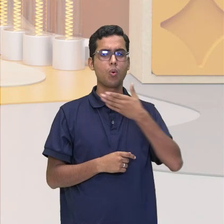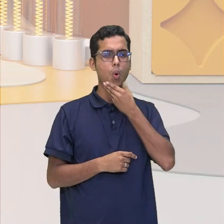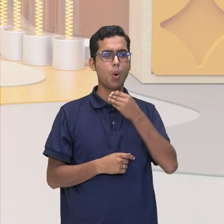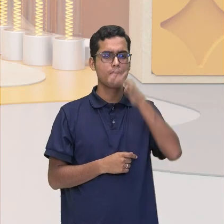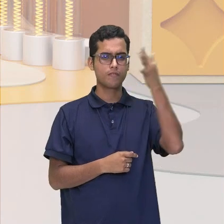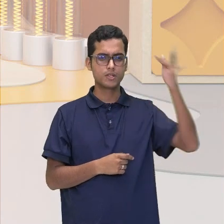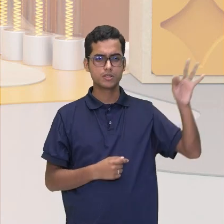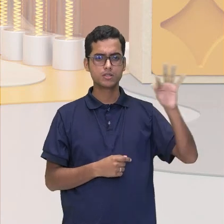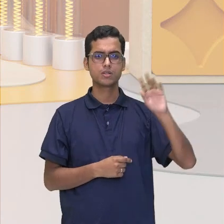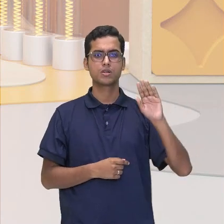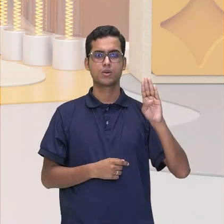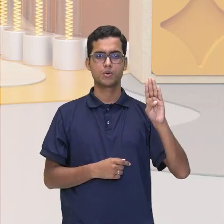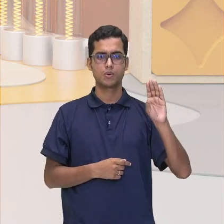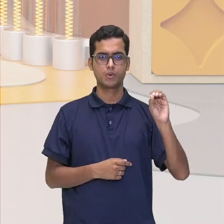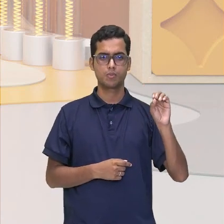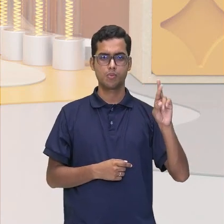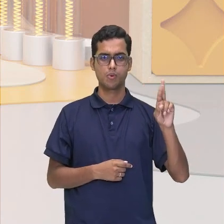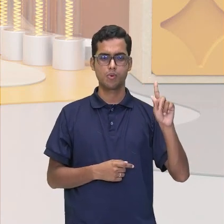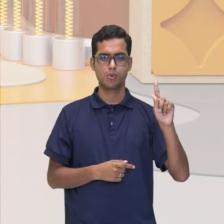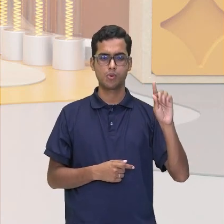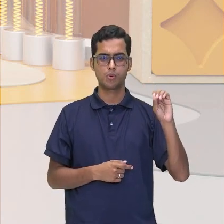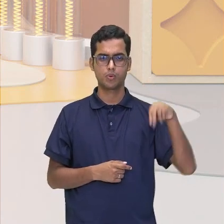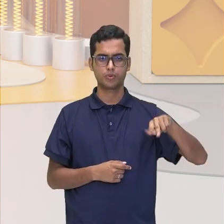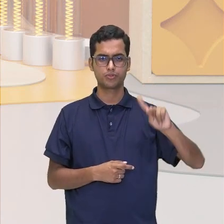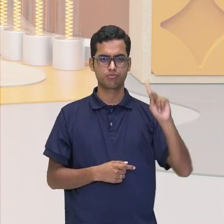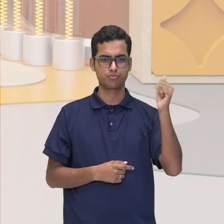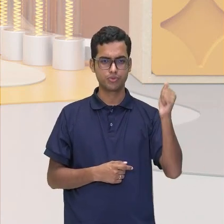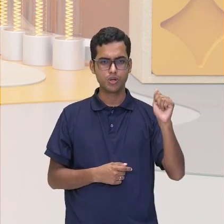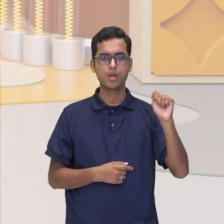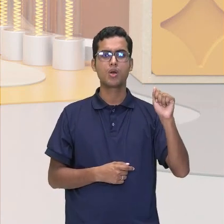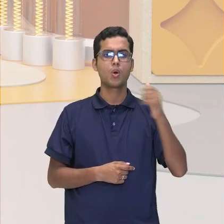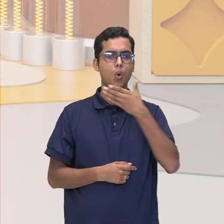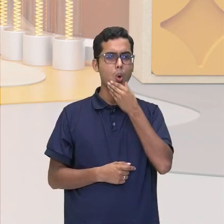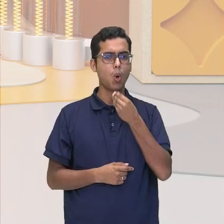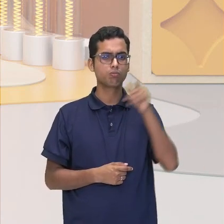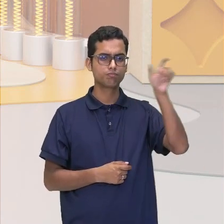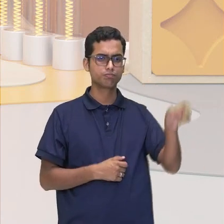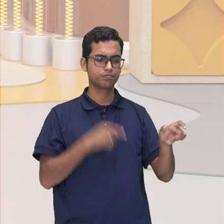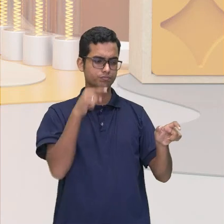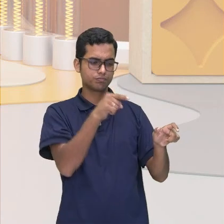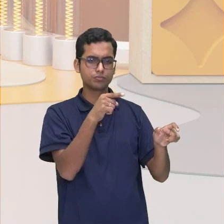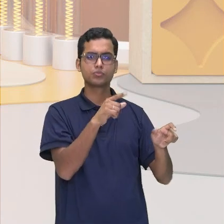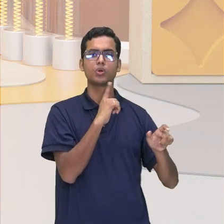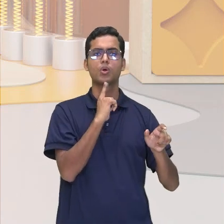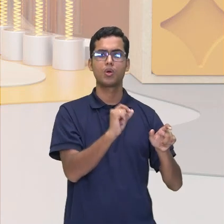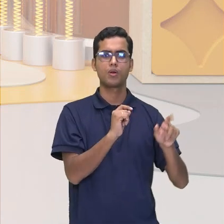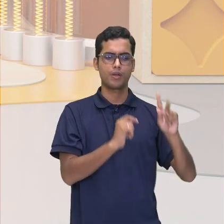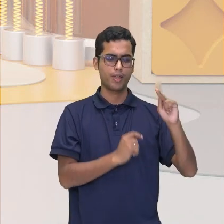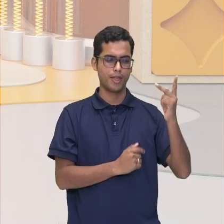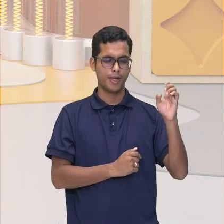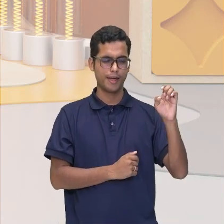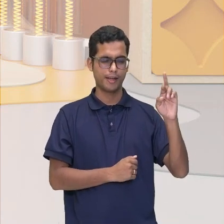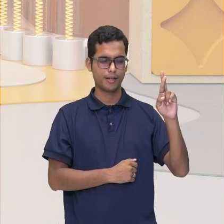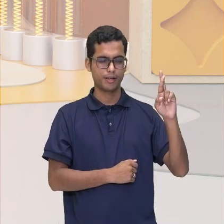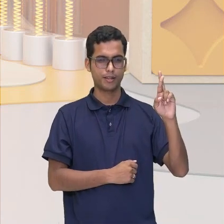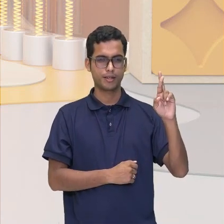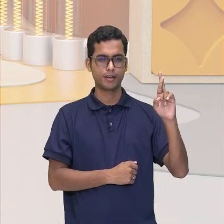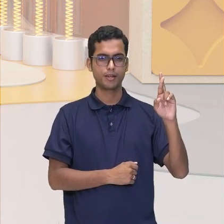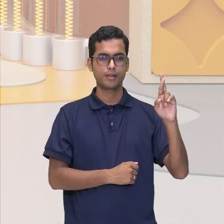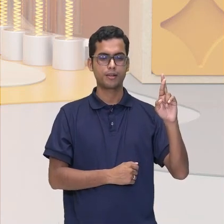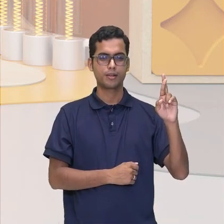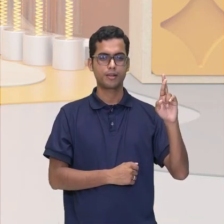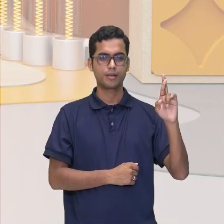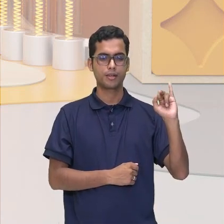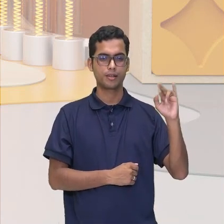Então, como recompensa, Henrique de Borgonha, continuando aqui no nosso texto, ele recebeu o condado